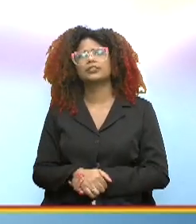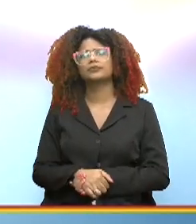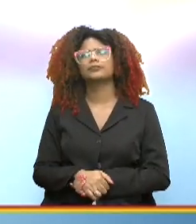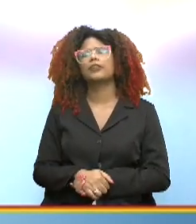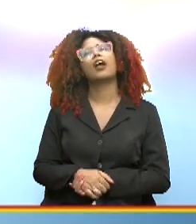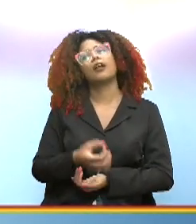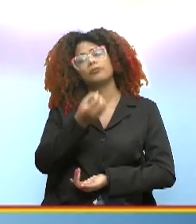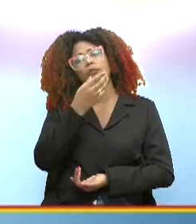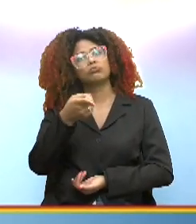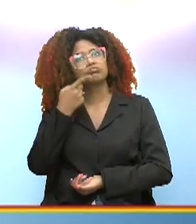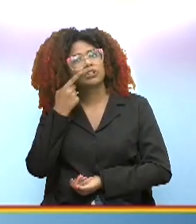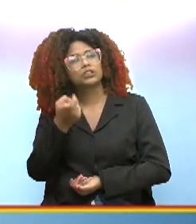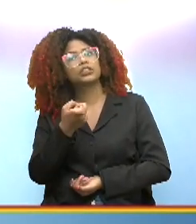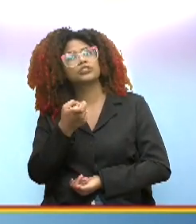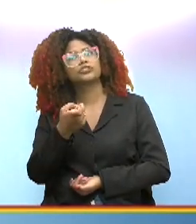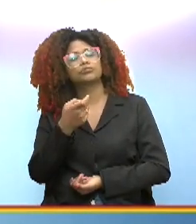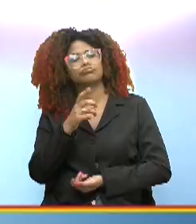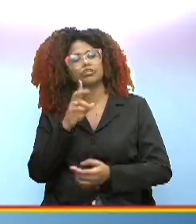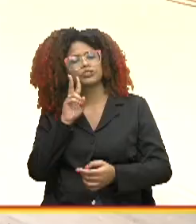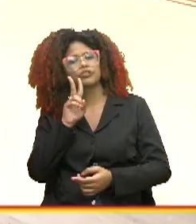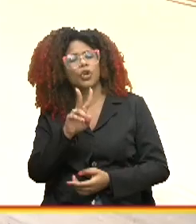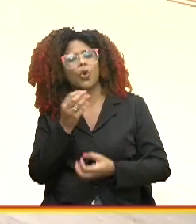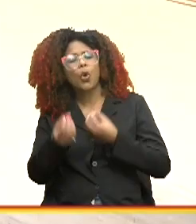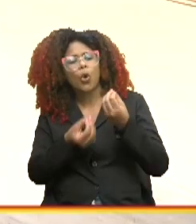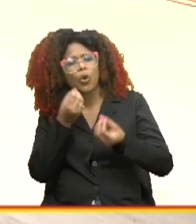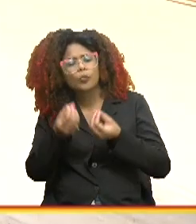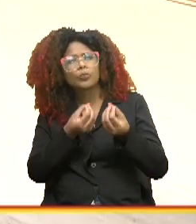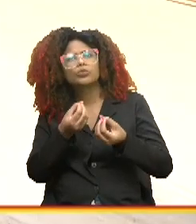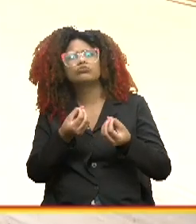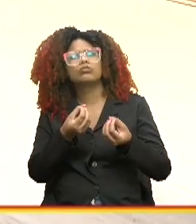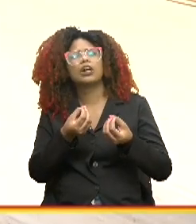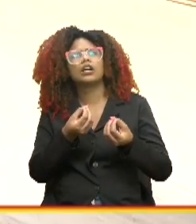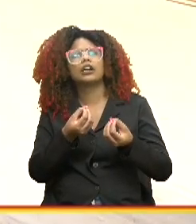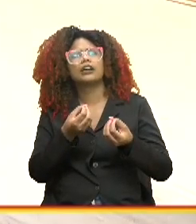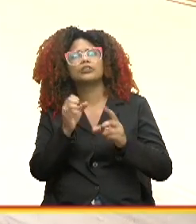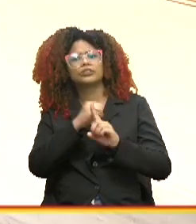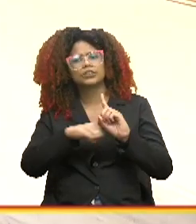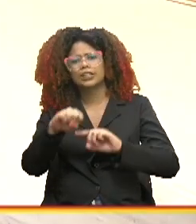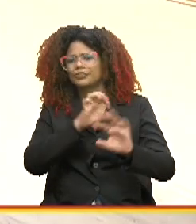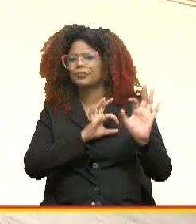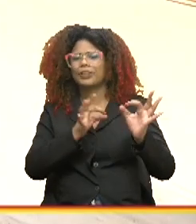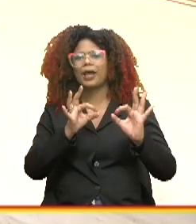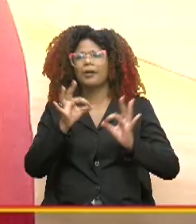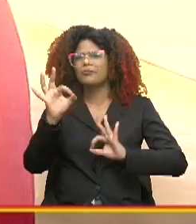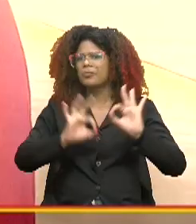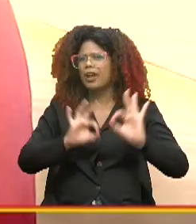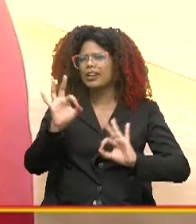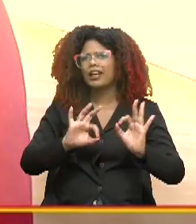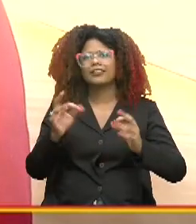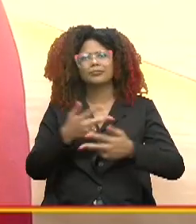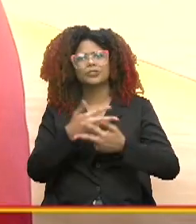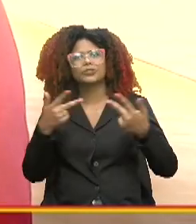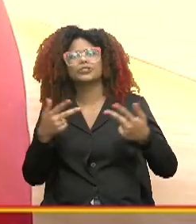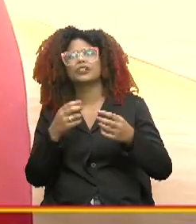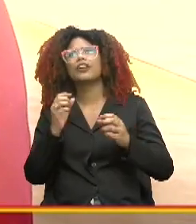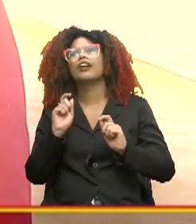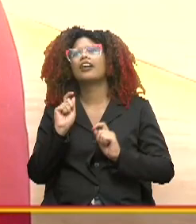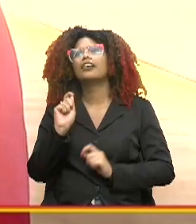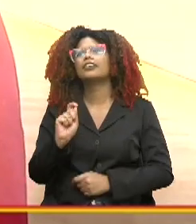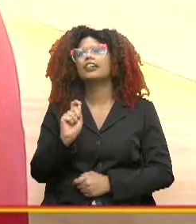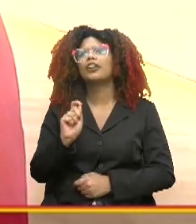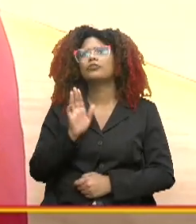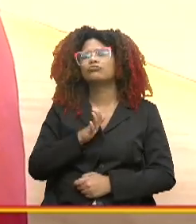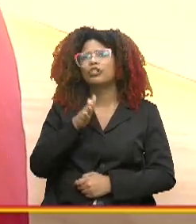que daí a gente vê como a sociedade não tá preparada para algumas coisas né porque quem foi na receita